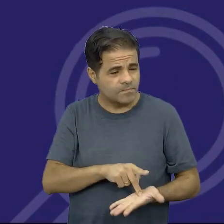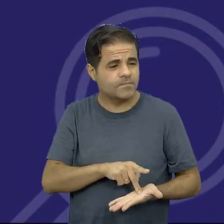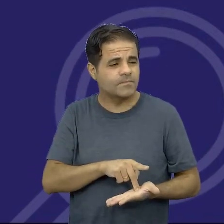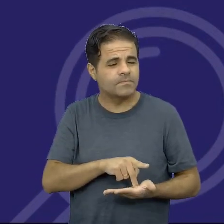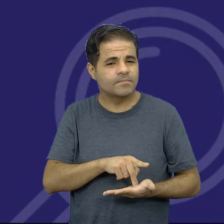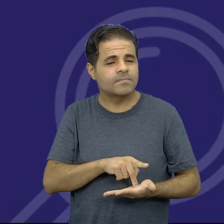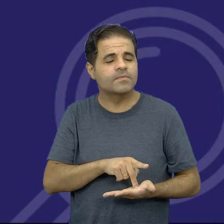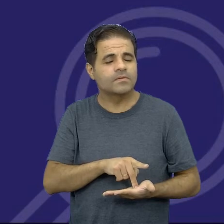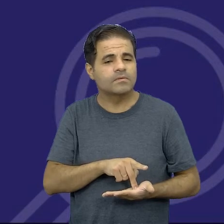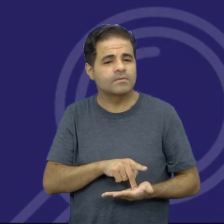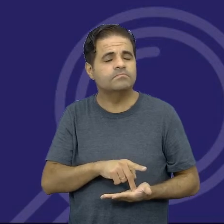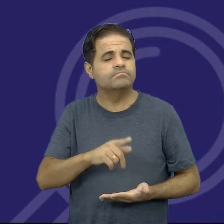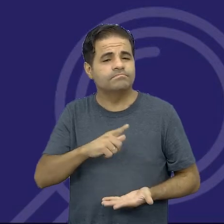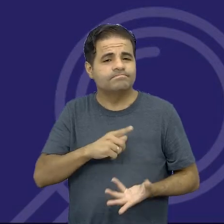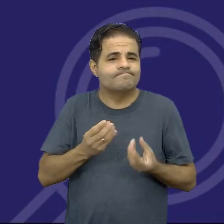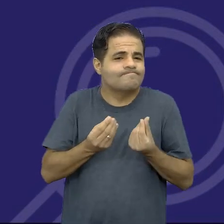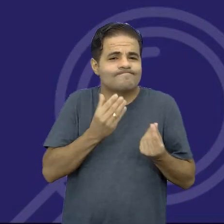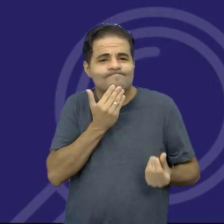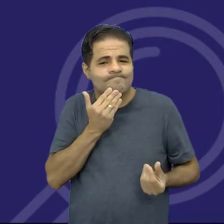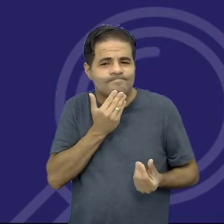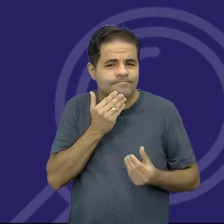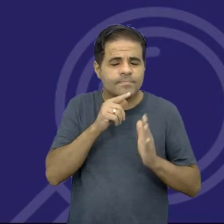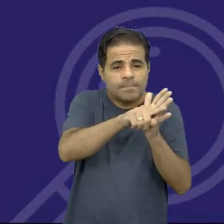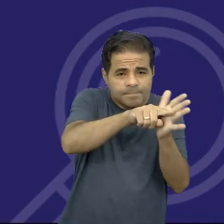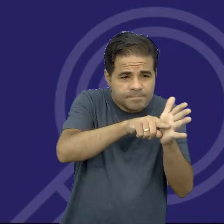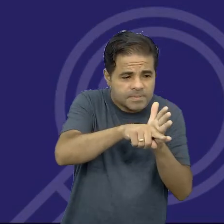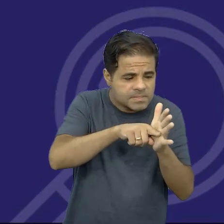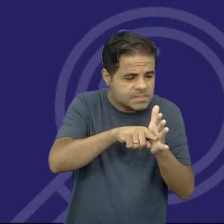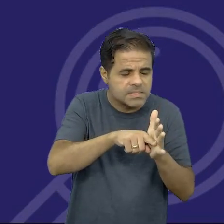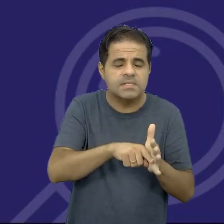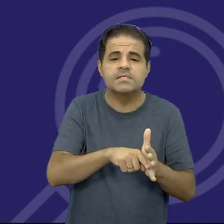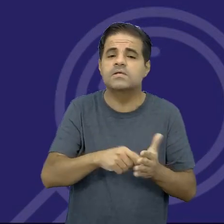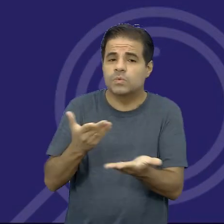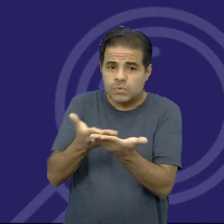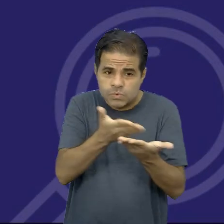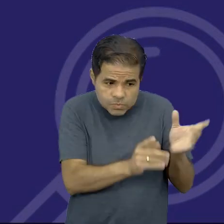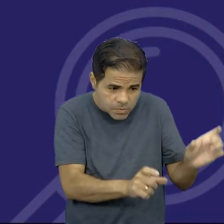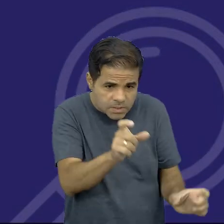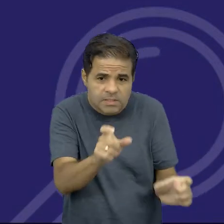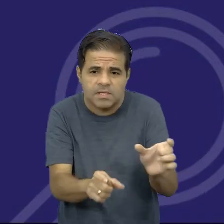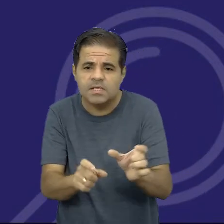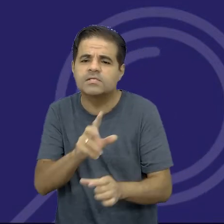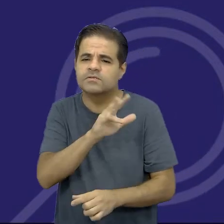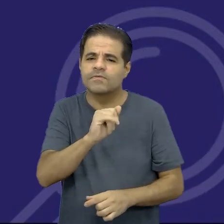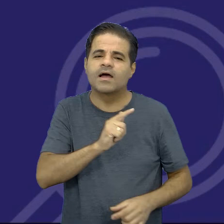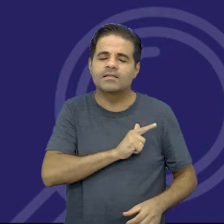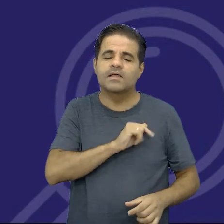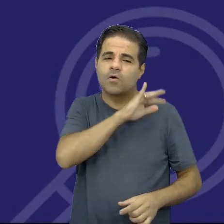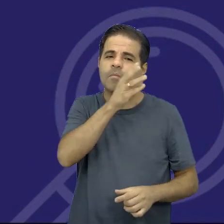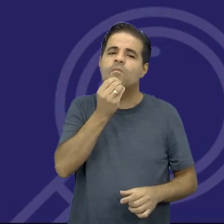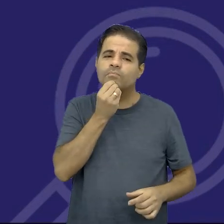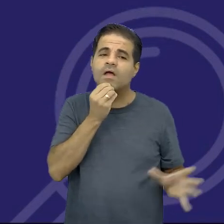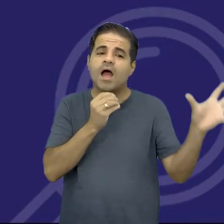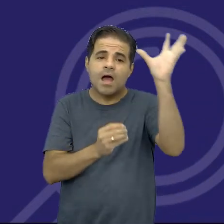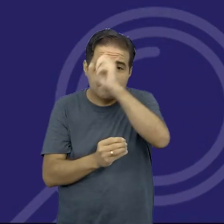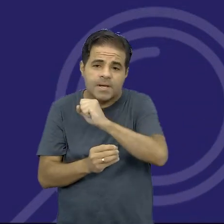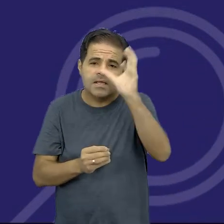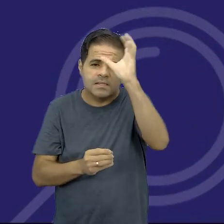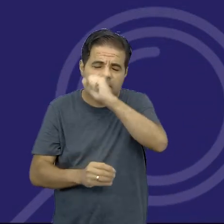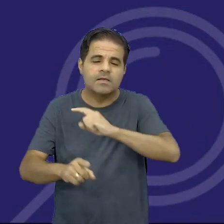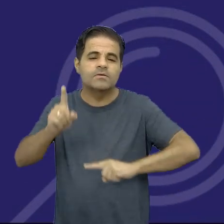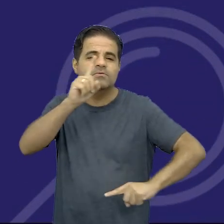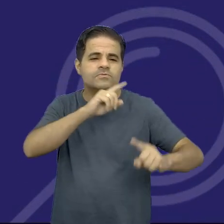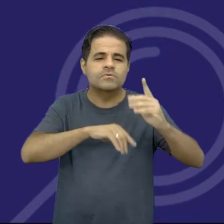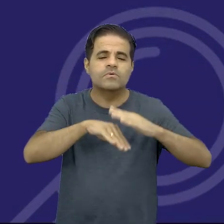apesar de existirem inconsistências com pesquisas de filogenia, os estudantes também terão a oportunidade de aprender sobre os